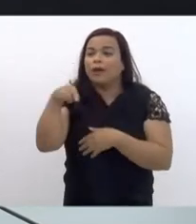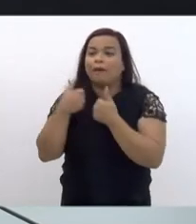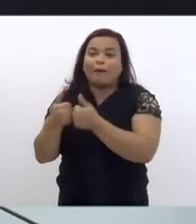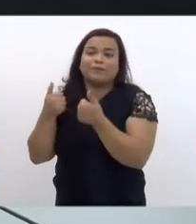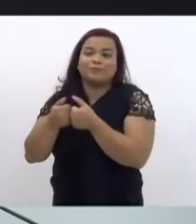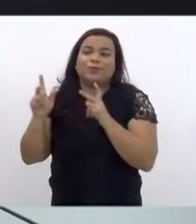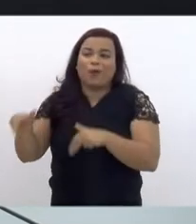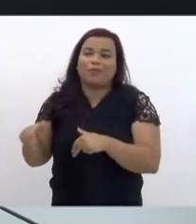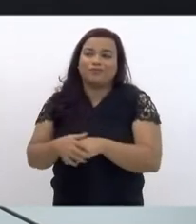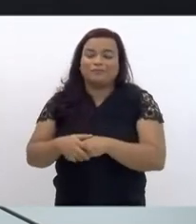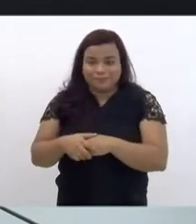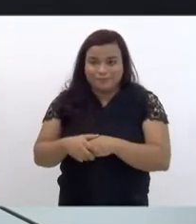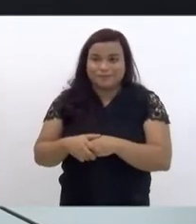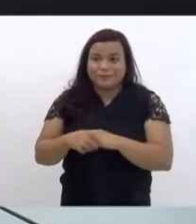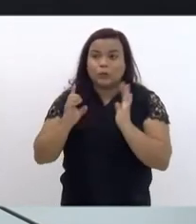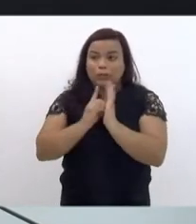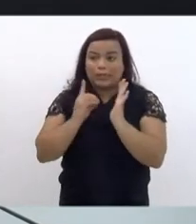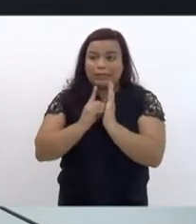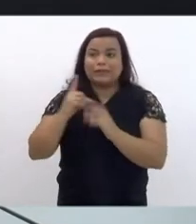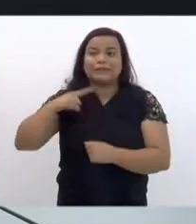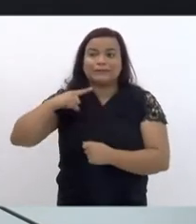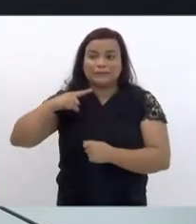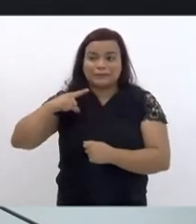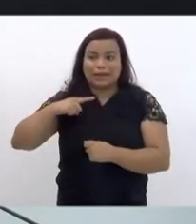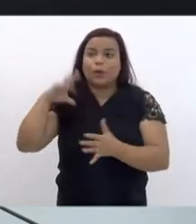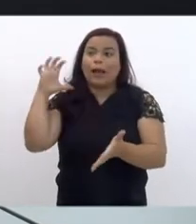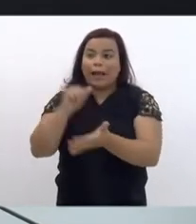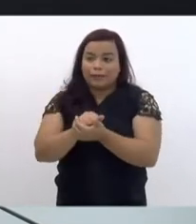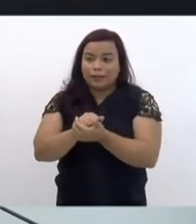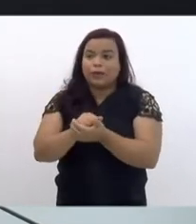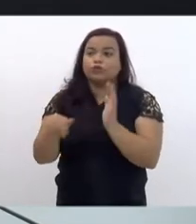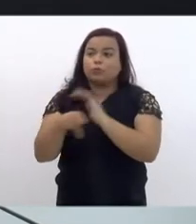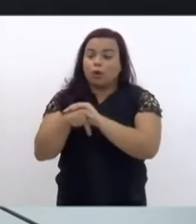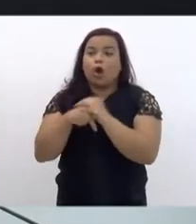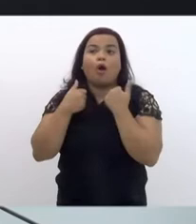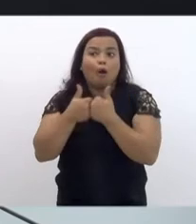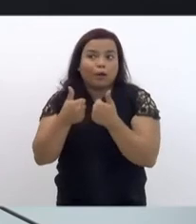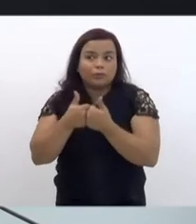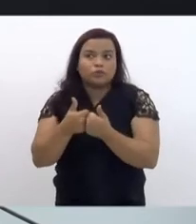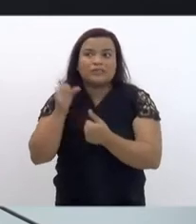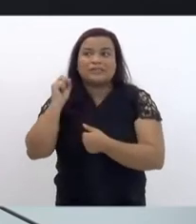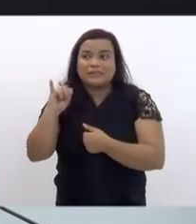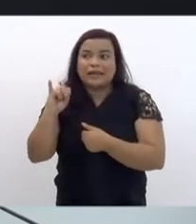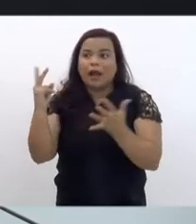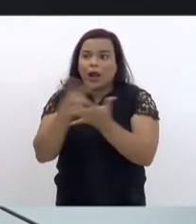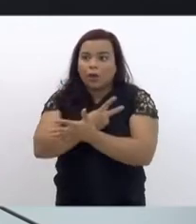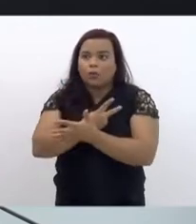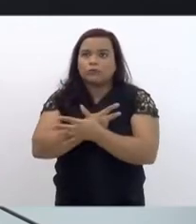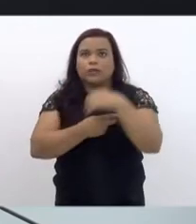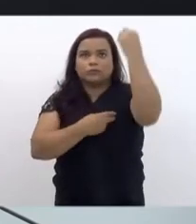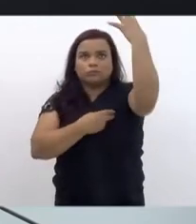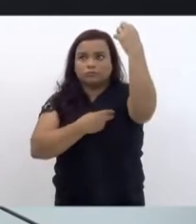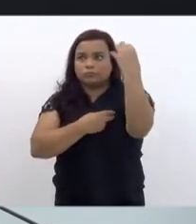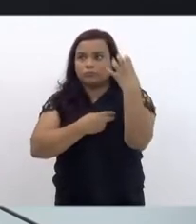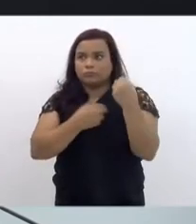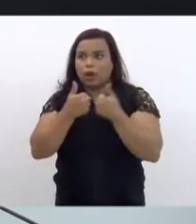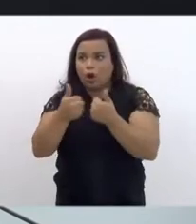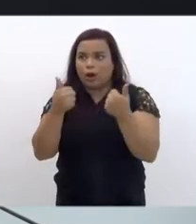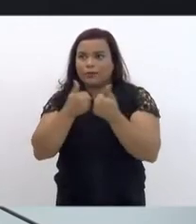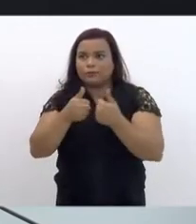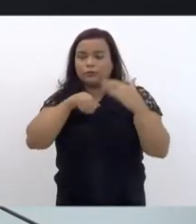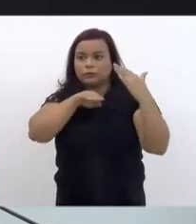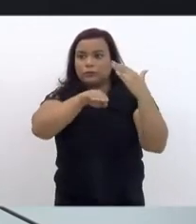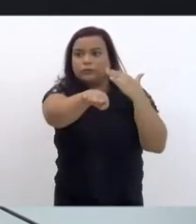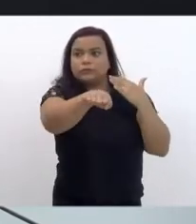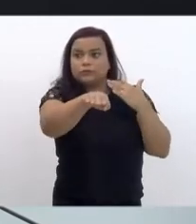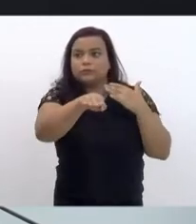Detran tem o cadastro dos ônibus. Se um ônibus avança o sinal, ele multa o